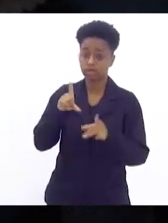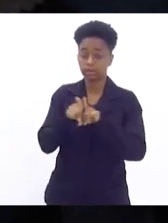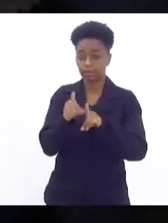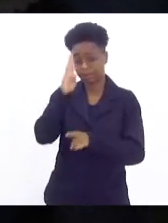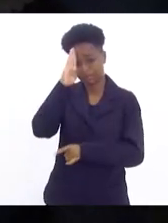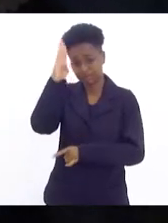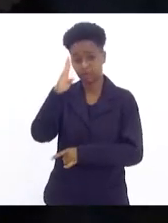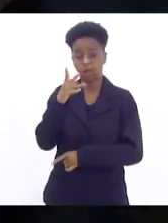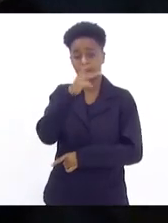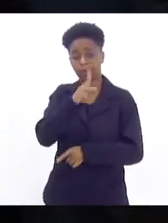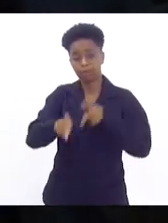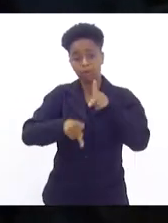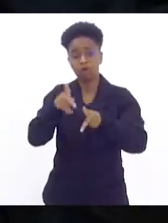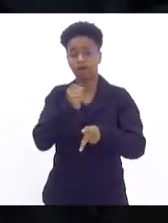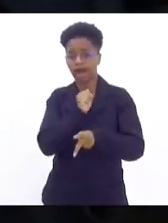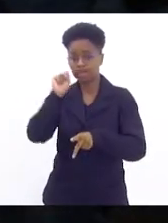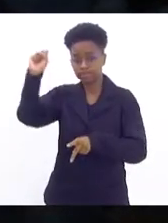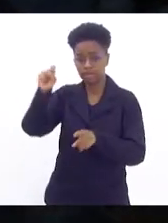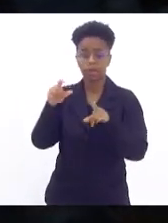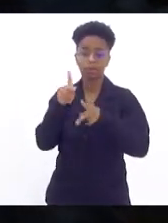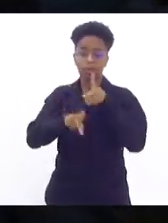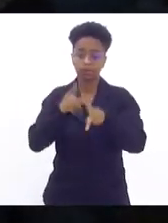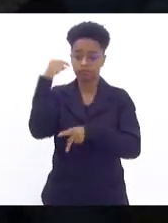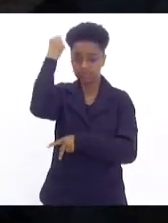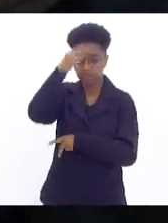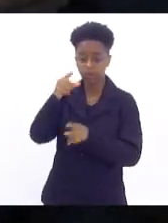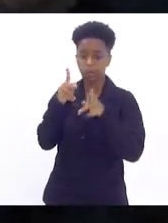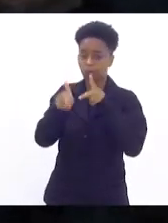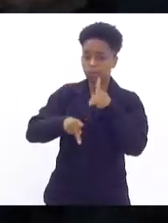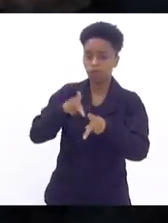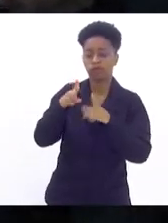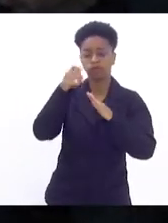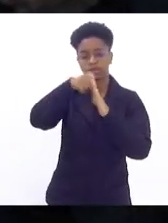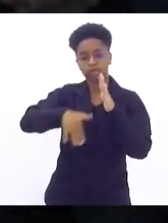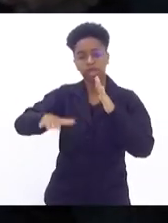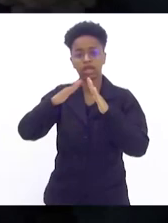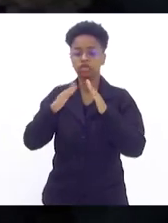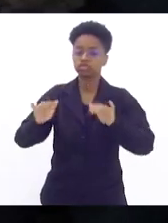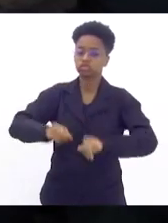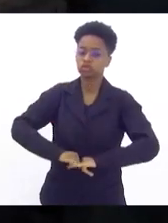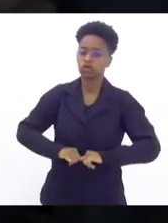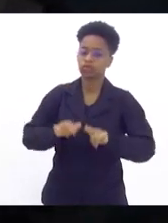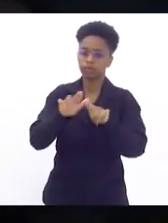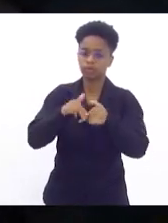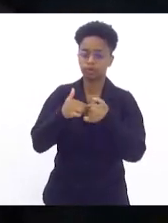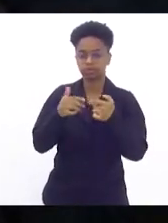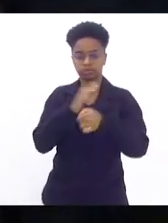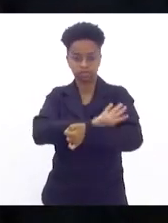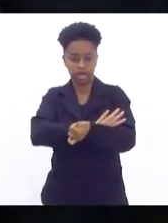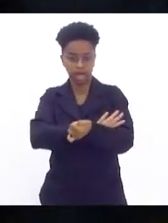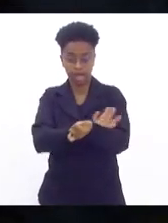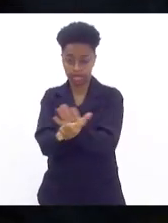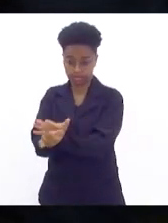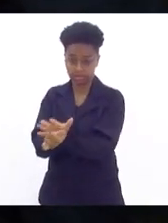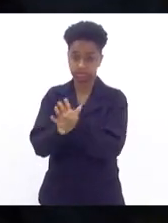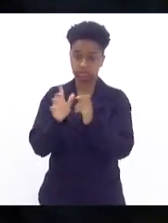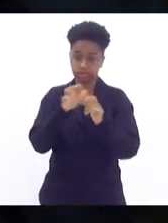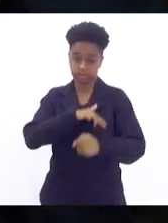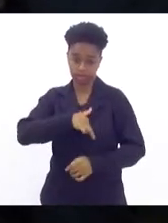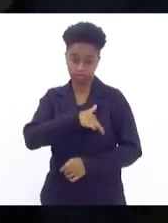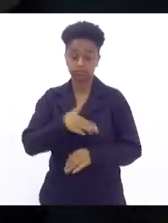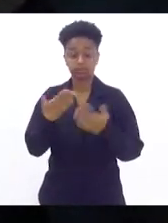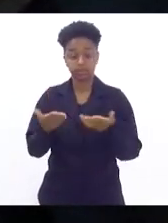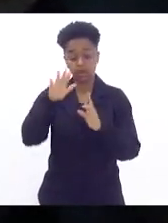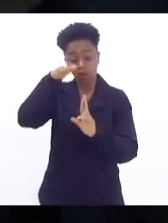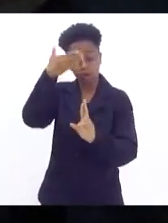Santo ao povo de terreiro que sofre com processos de violência e de racismo religioso e portanto é homenagear